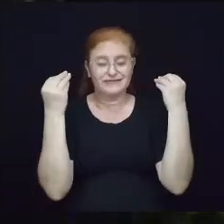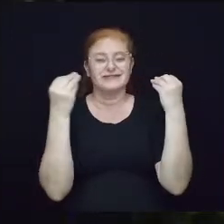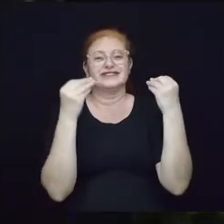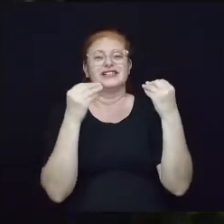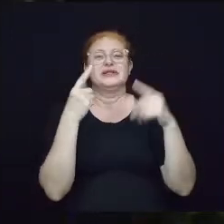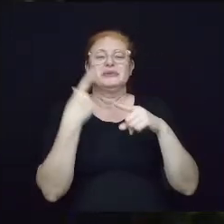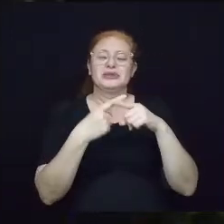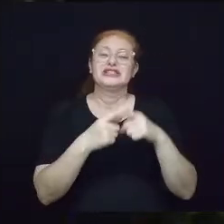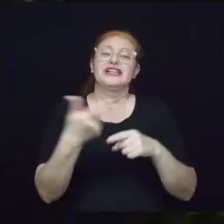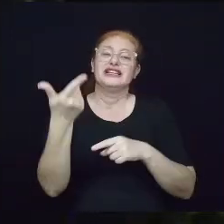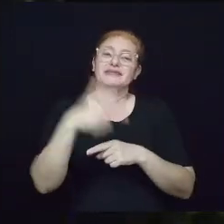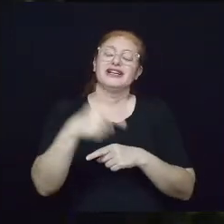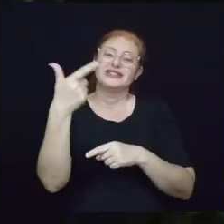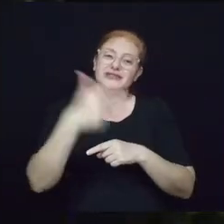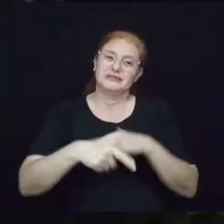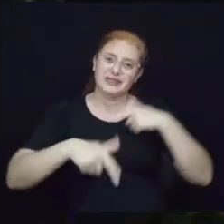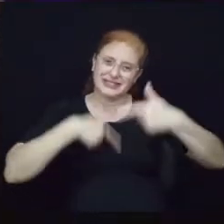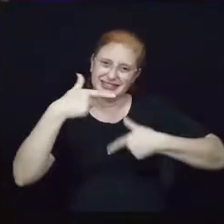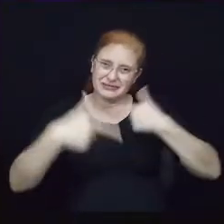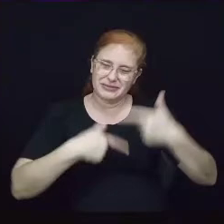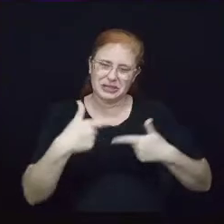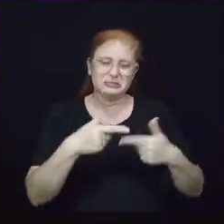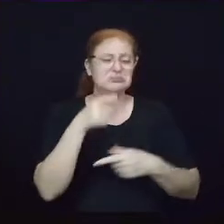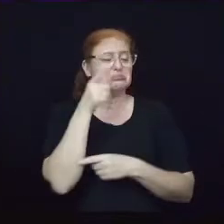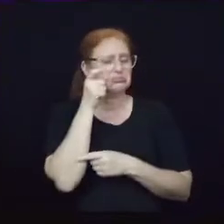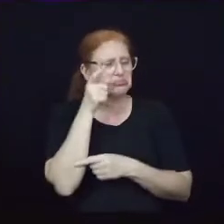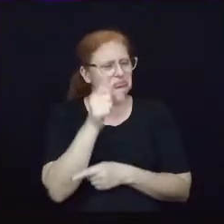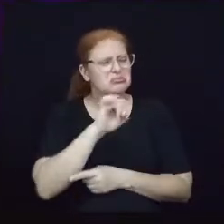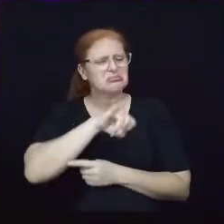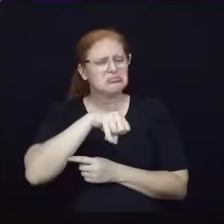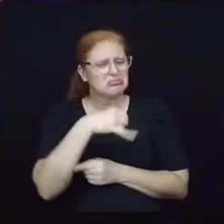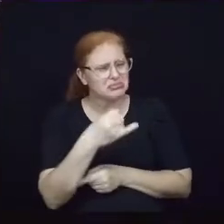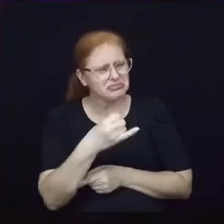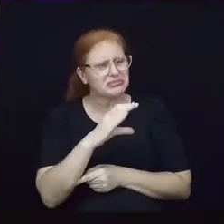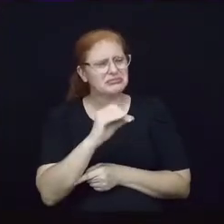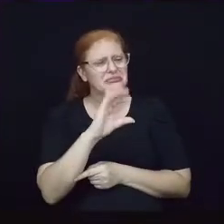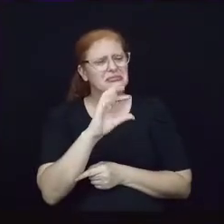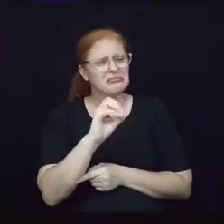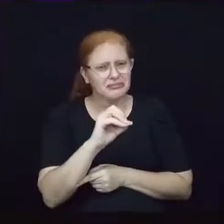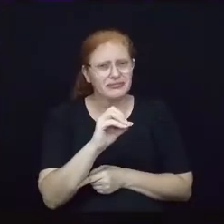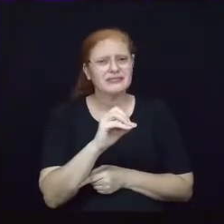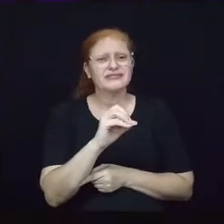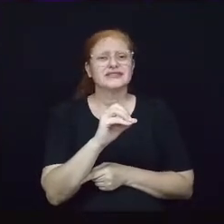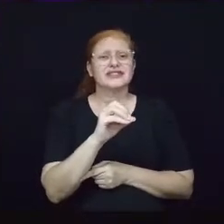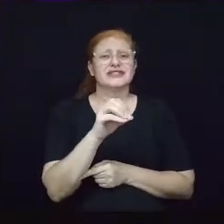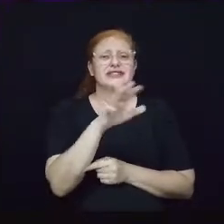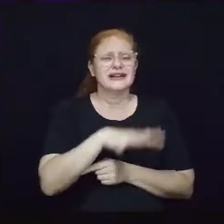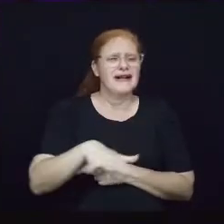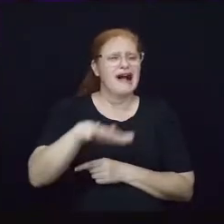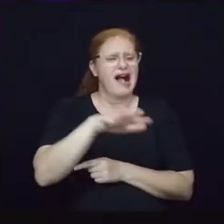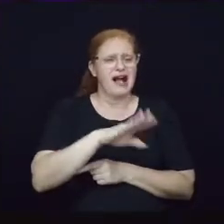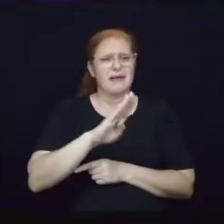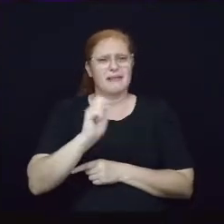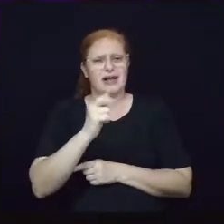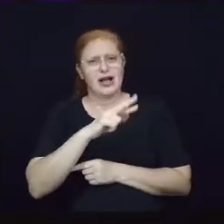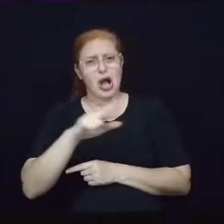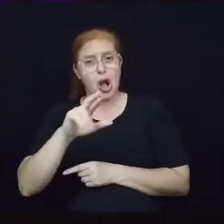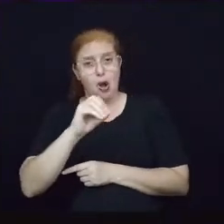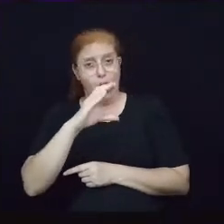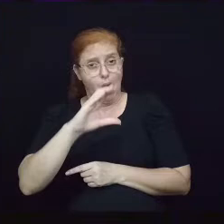desses gestos. Eu achei muito interessante a maneira como tu aproveitaste, Caio, aquela atmosfera barroca do